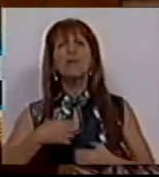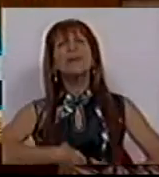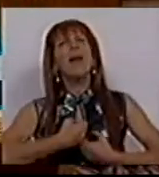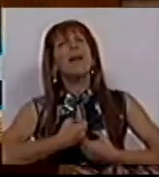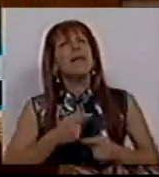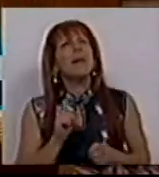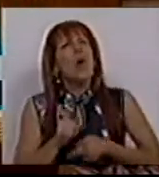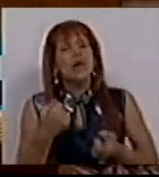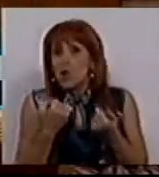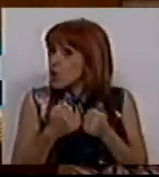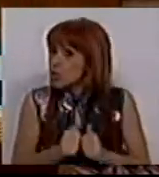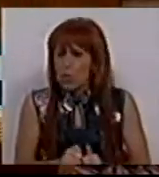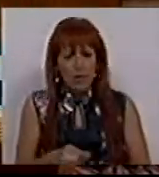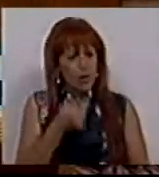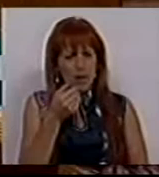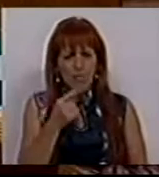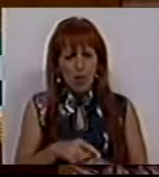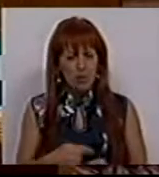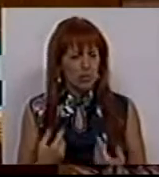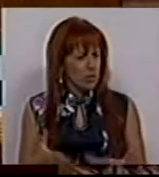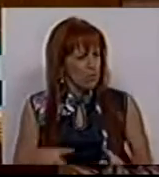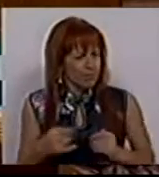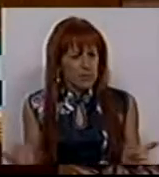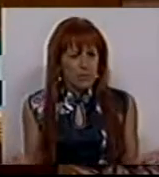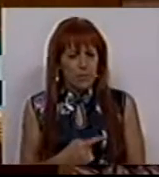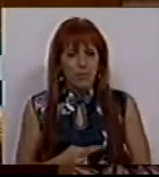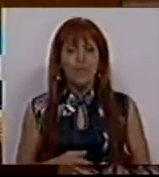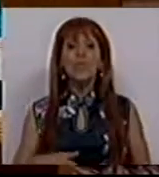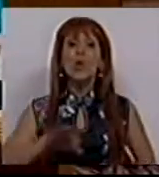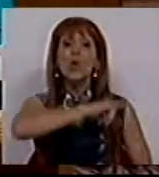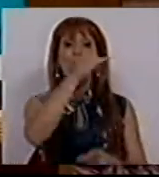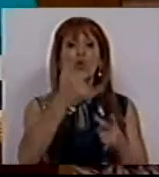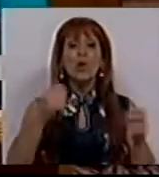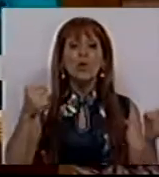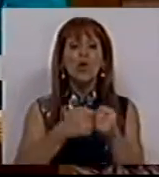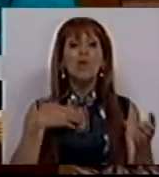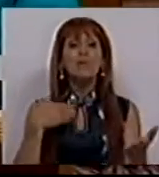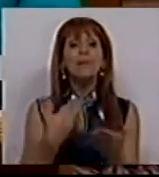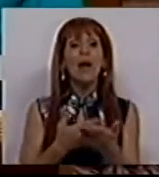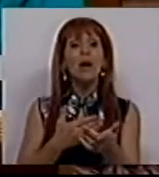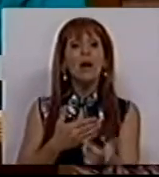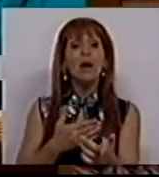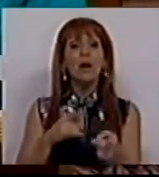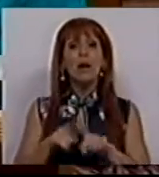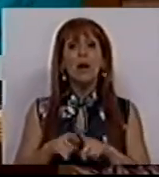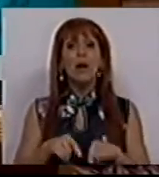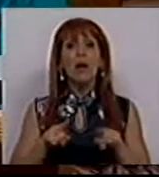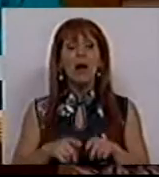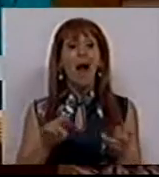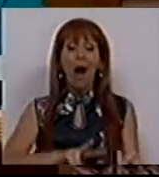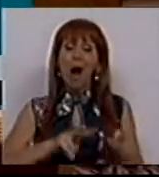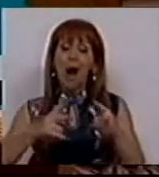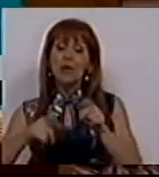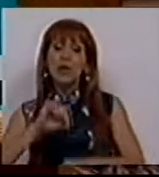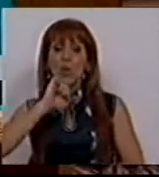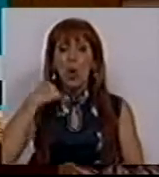semântica pode esconder este abuso inqualificável. O segundo desafio que vos deixamos aqui hoje é, pois, para uma